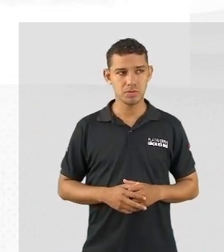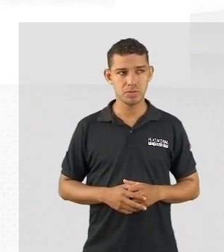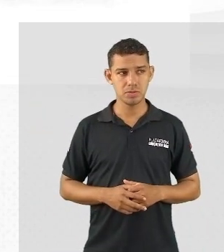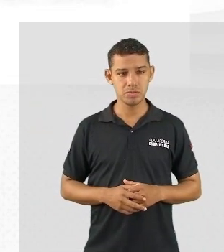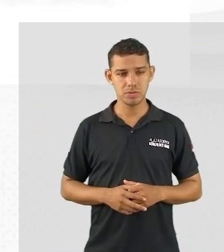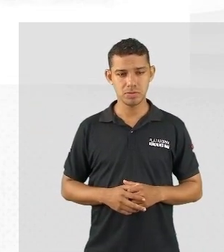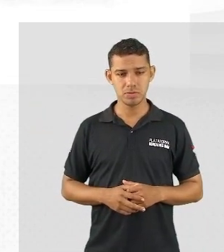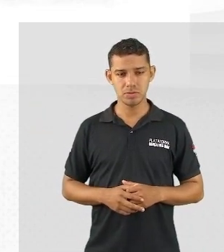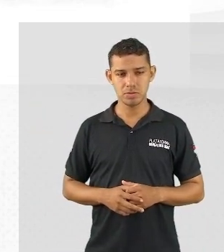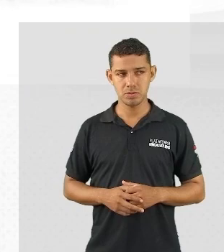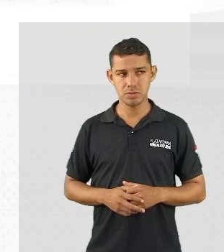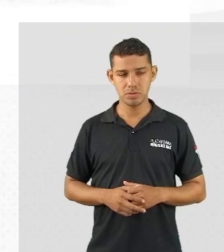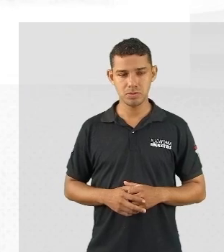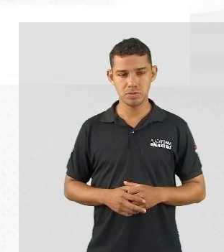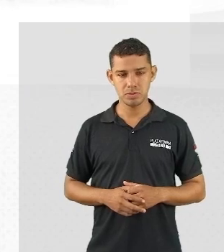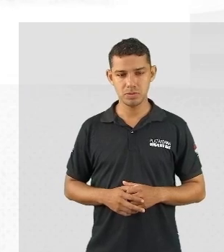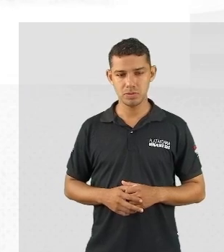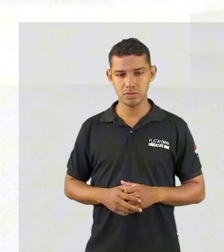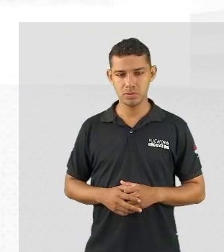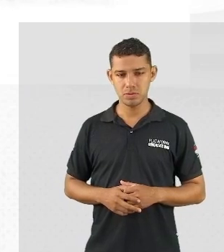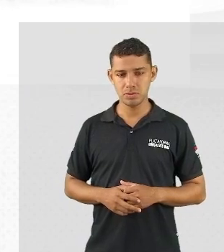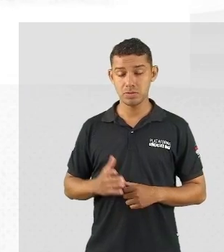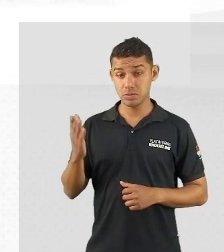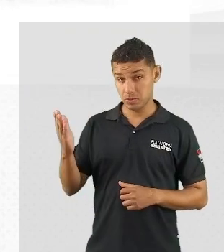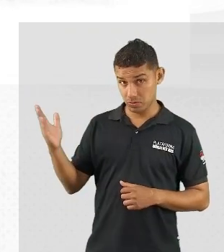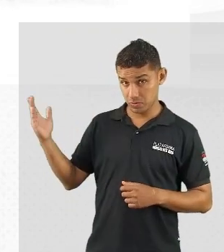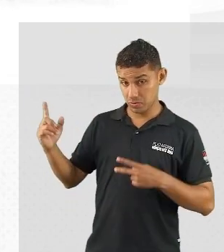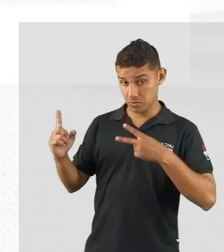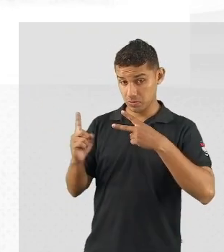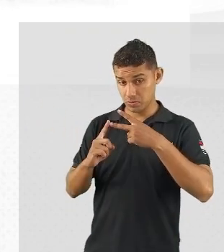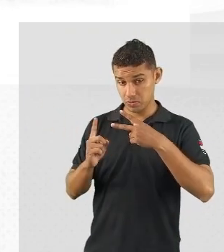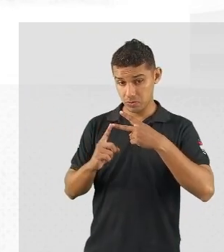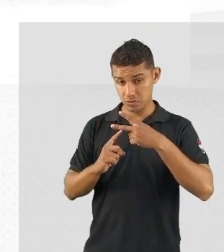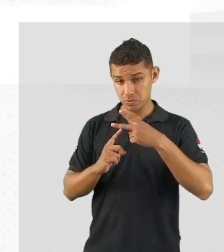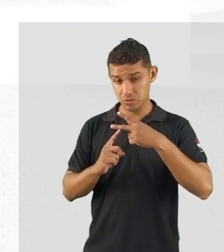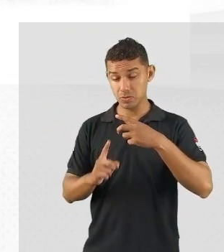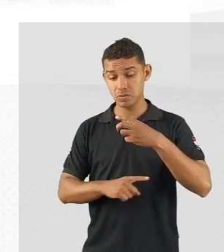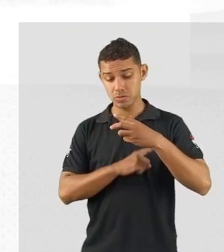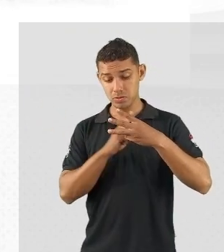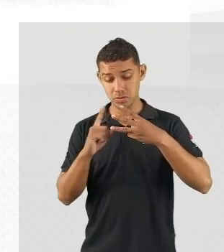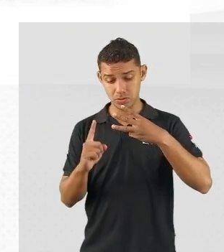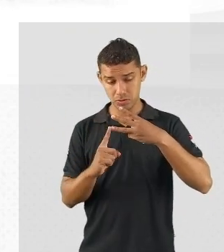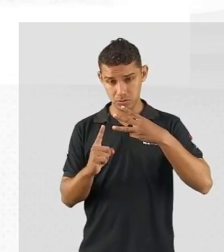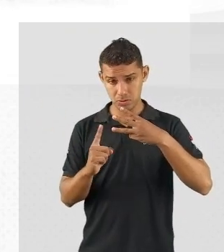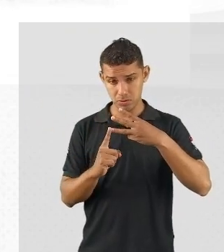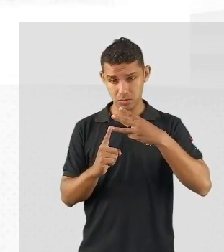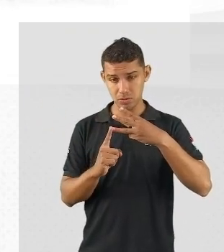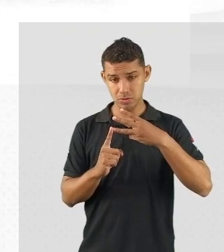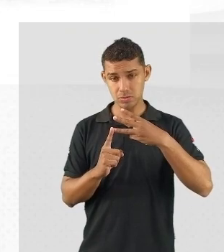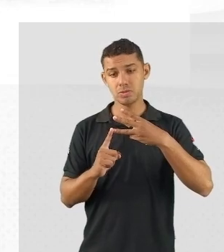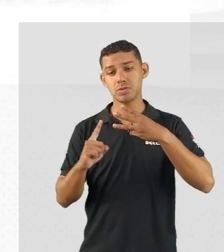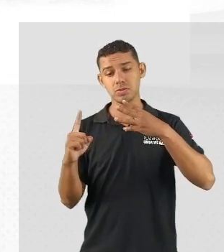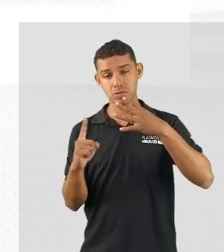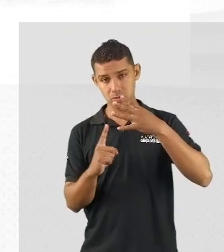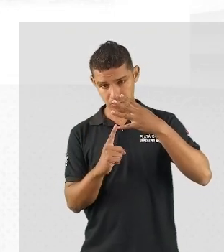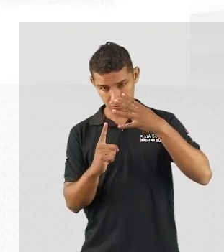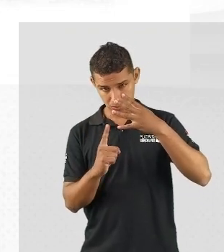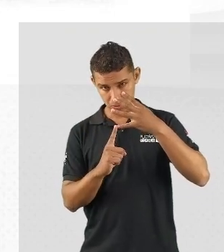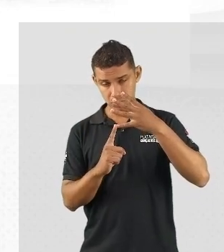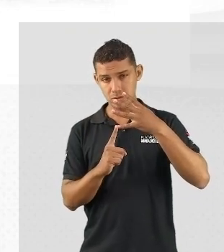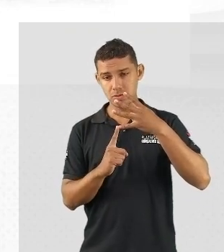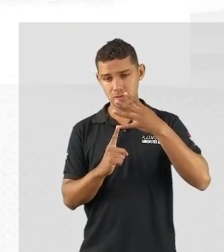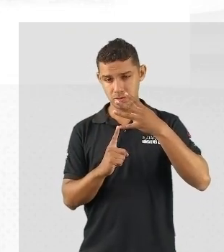temos o Mesolítico, nós temos o Neolítico, a Idade do